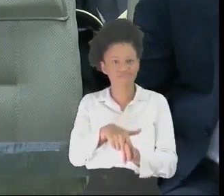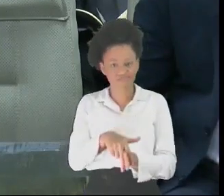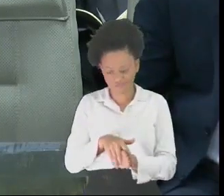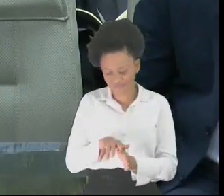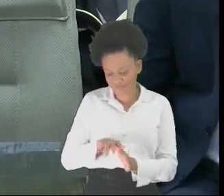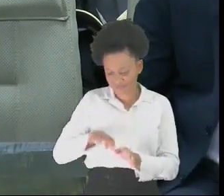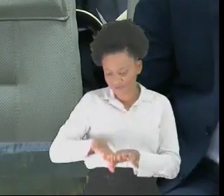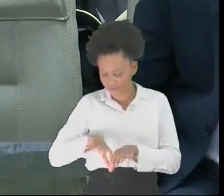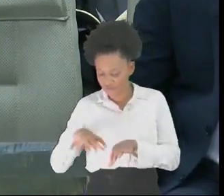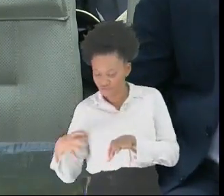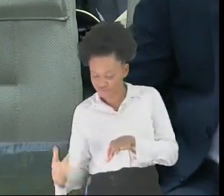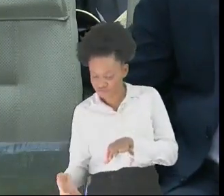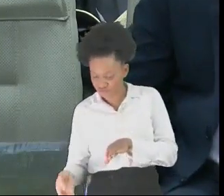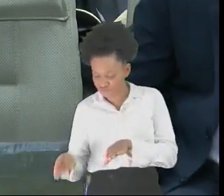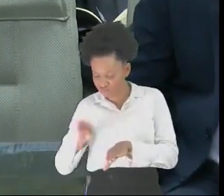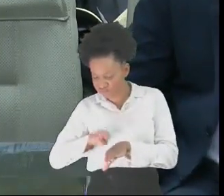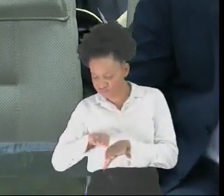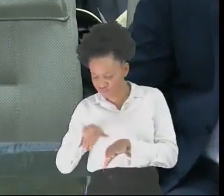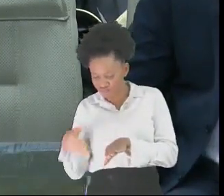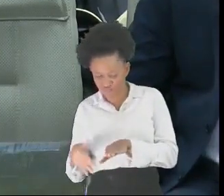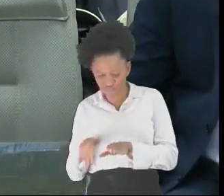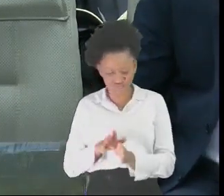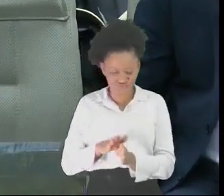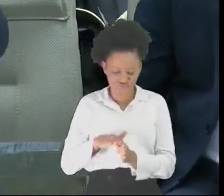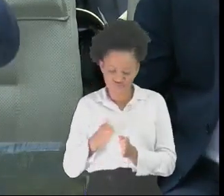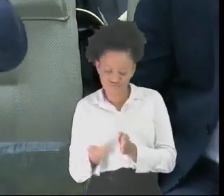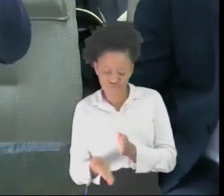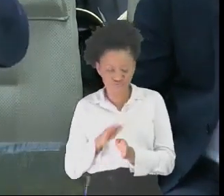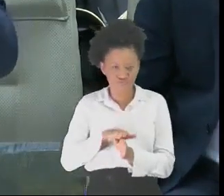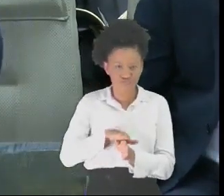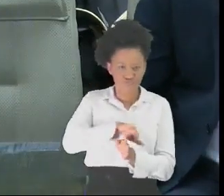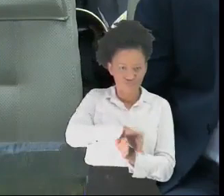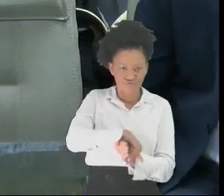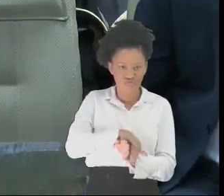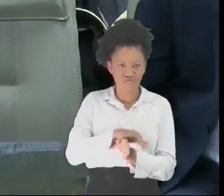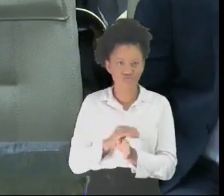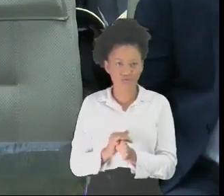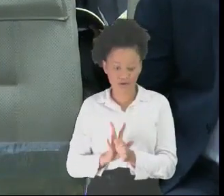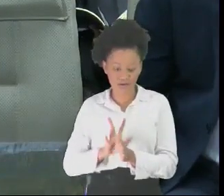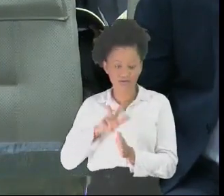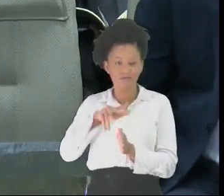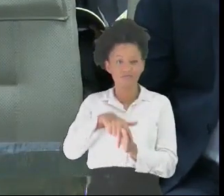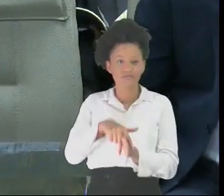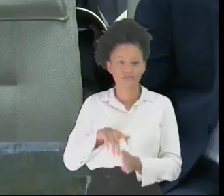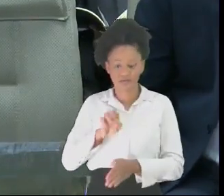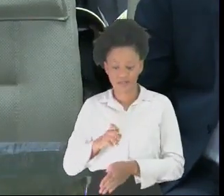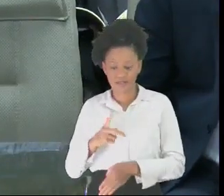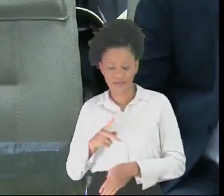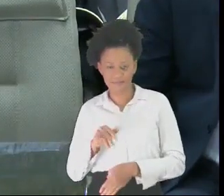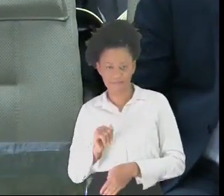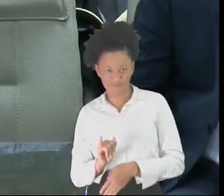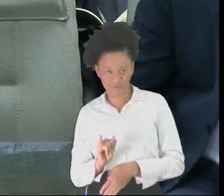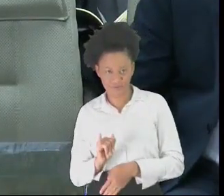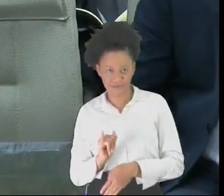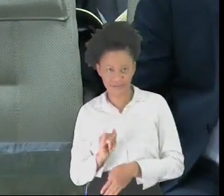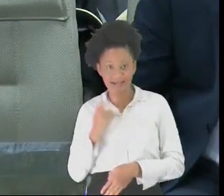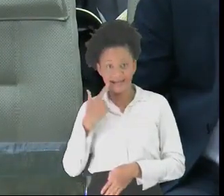lado e um saco do outro. Em grego, tudo que vai em cima é ep. E